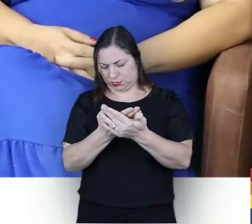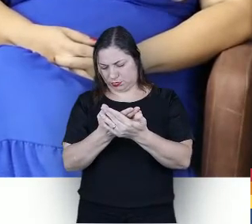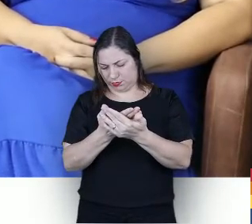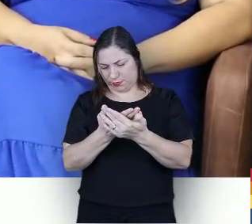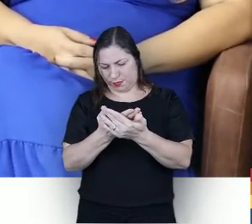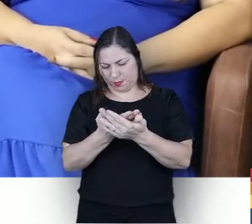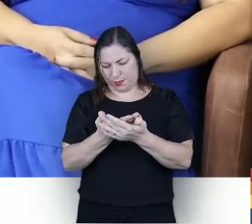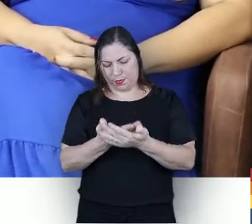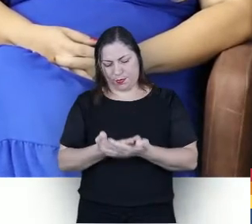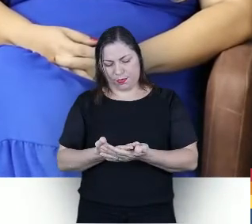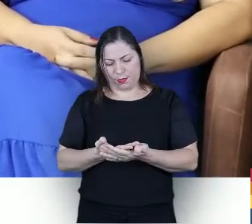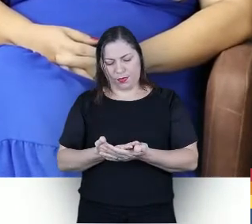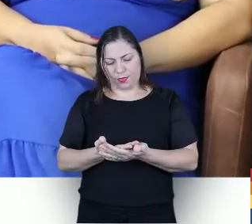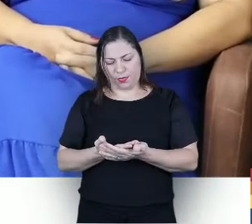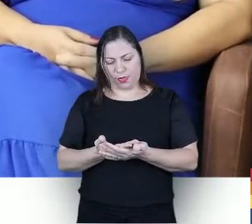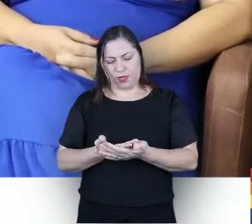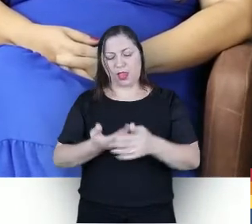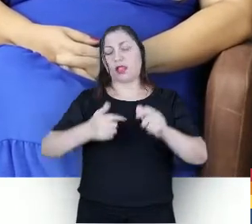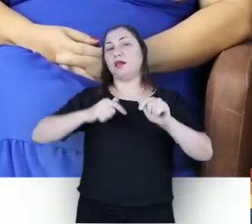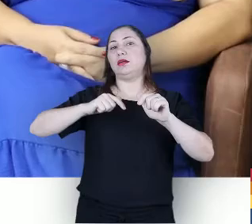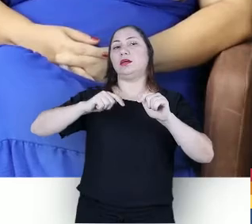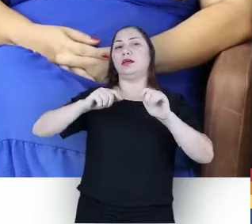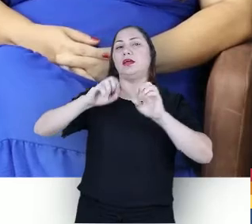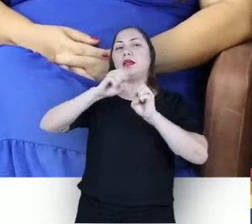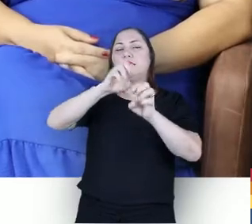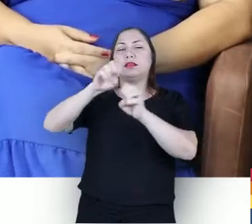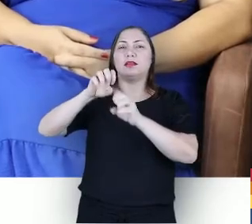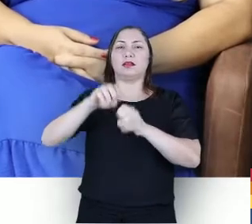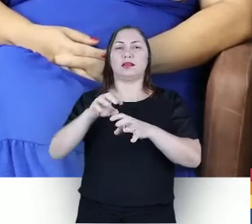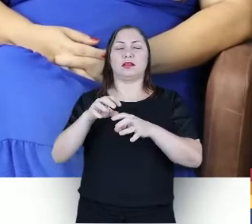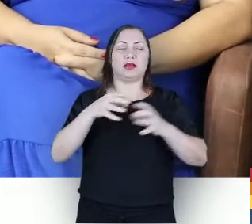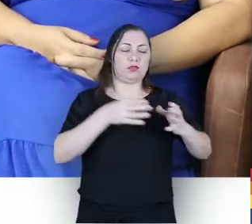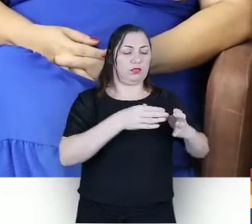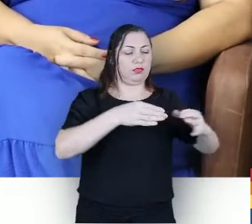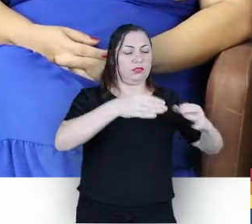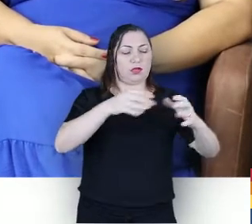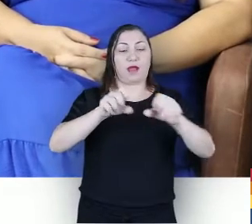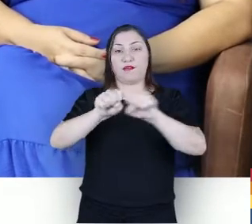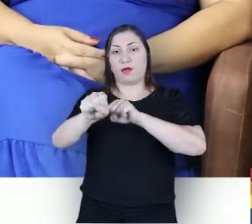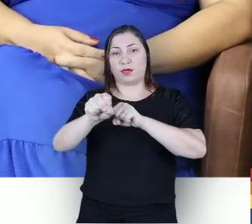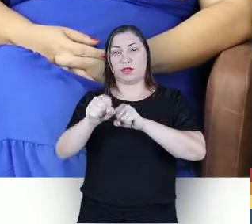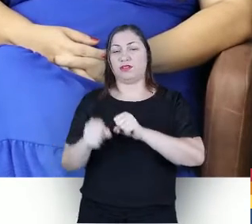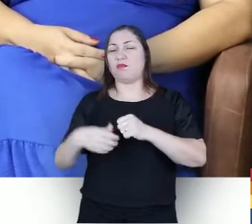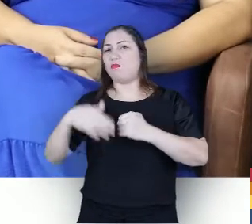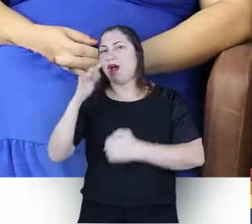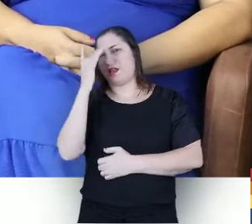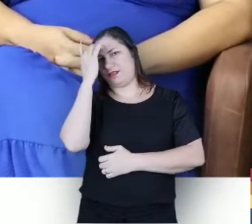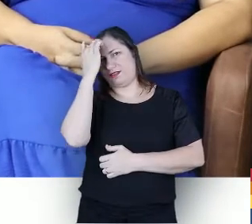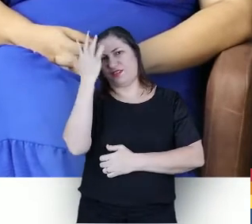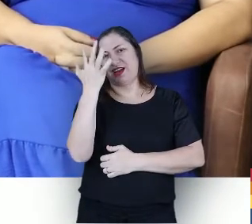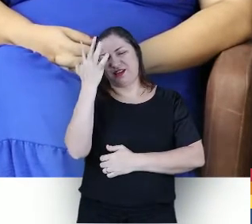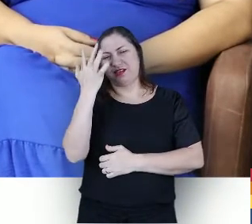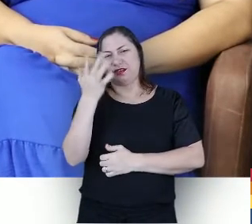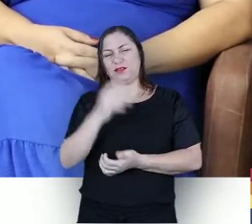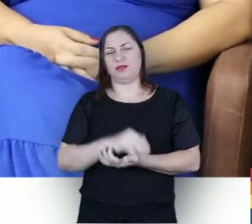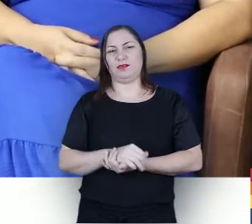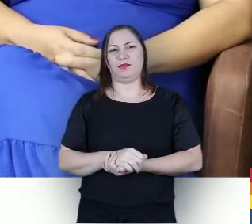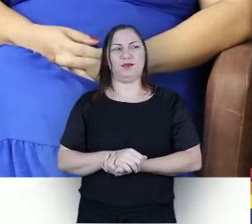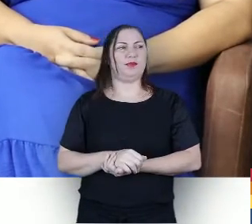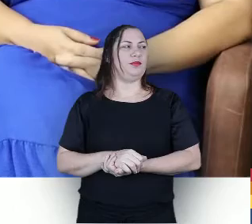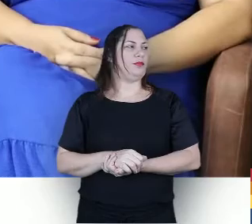outra atividade dentro da escola, mas de uma forma constante. Então, eu acredito que